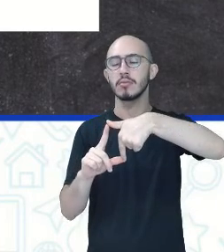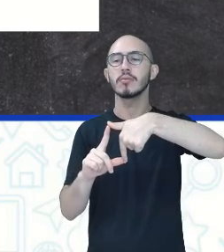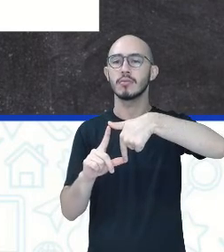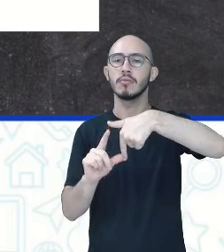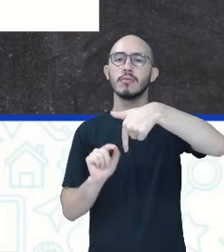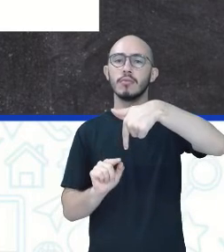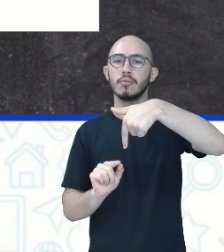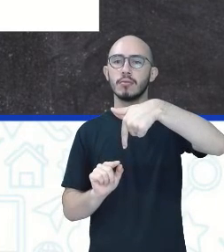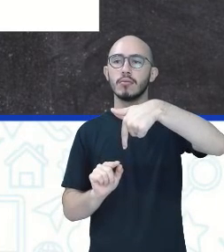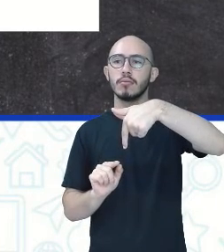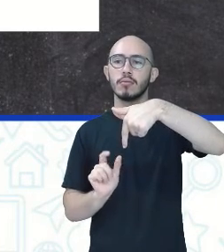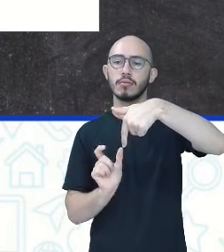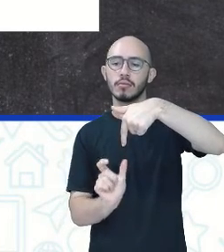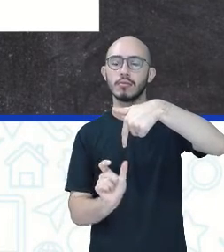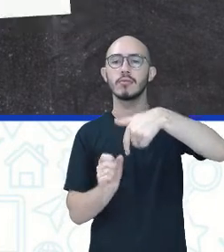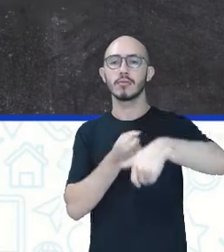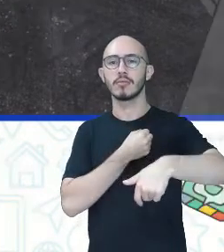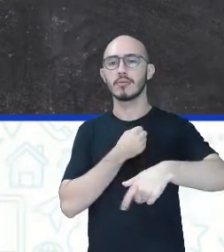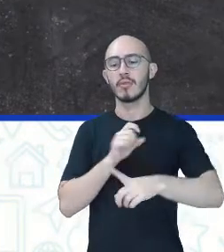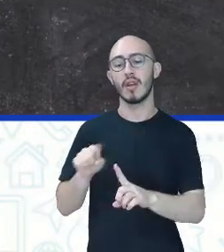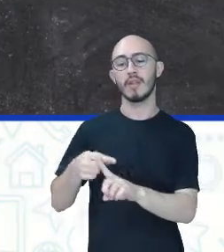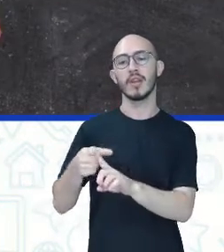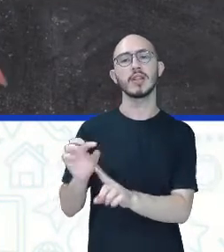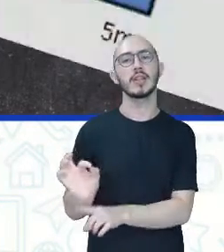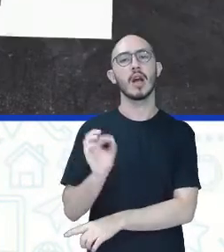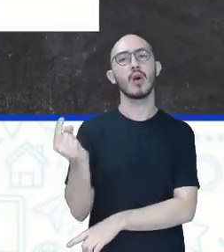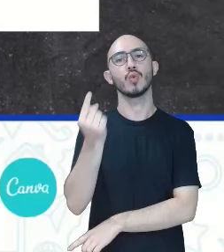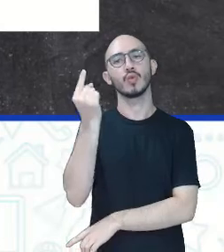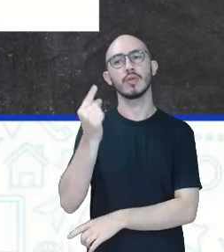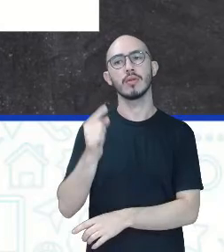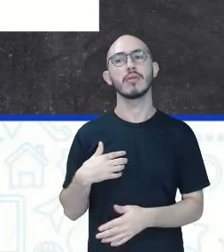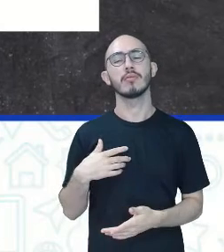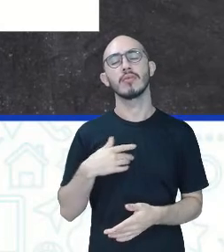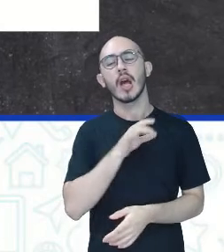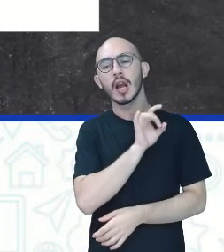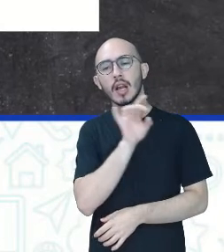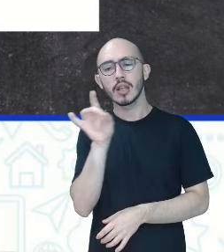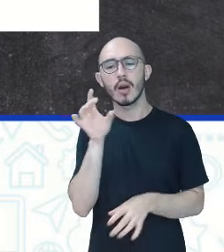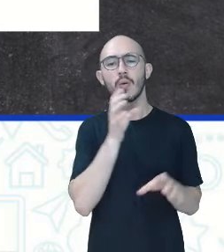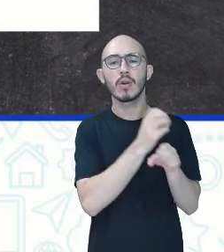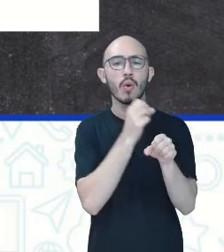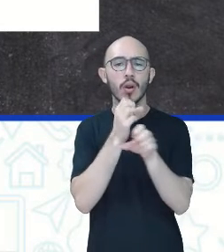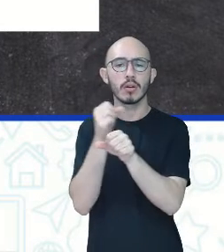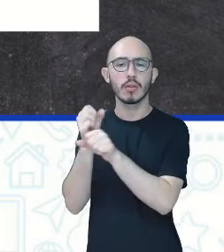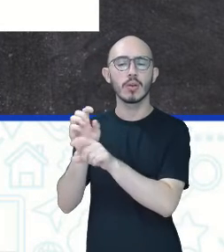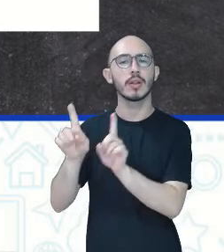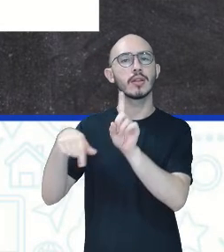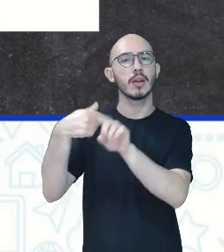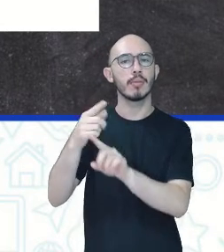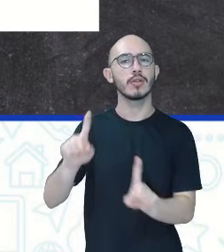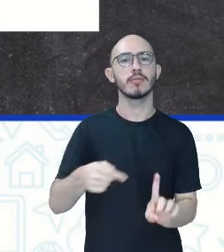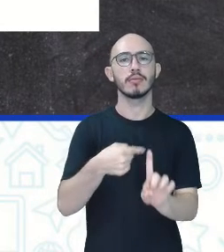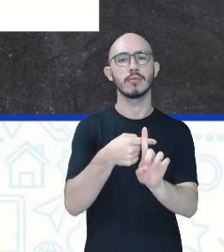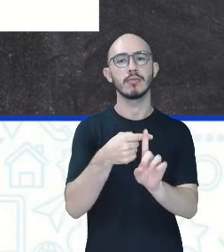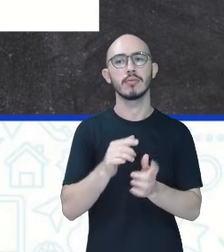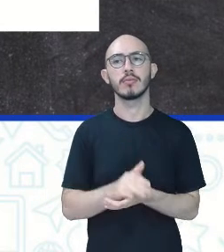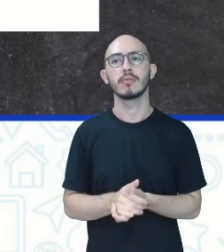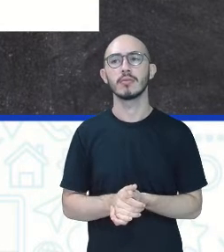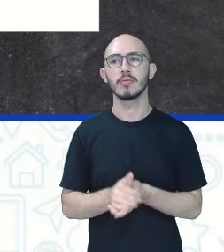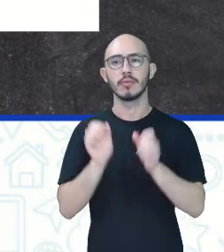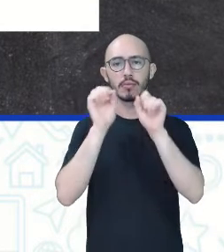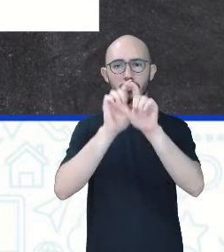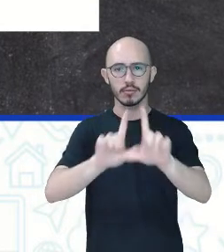altura, certo? Então, vamos calcular aí o valor de cada um, depois a gente efetua essa soma, certo? Então, abre